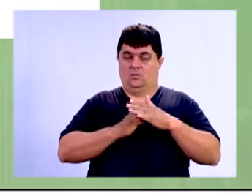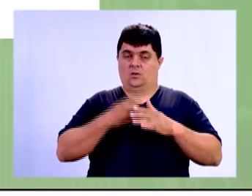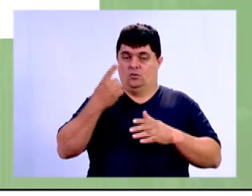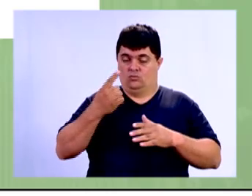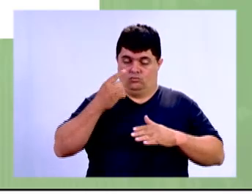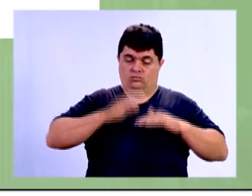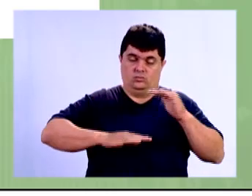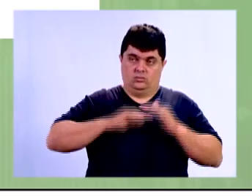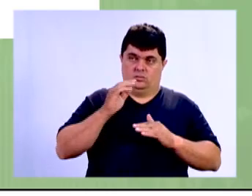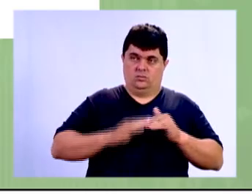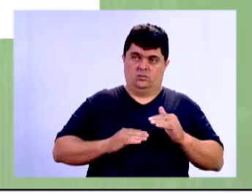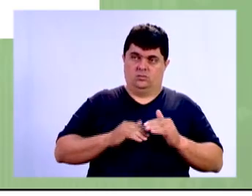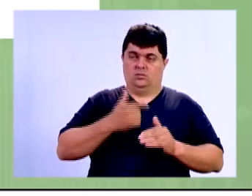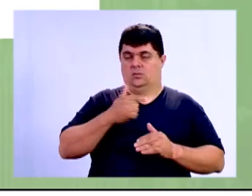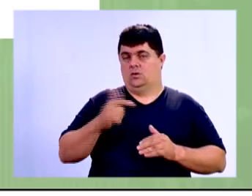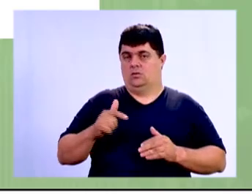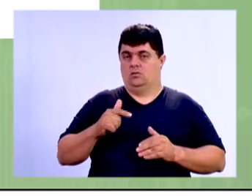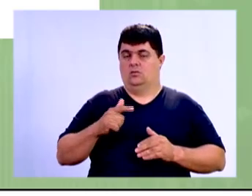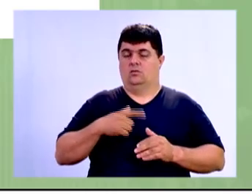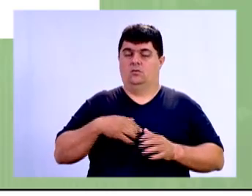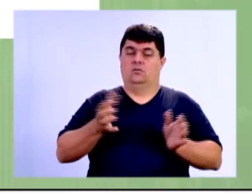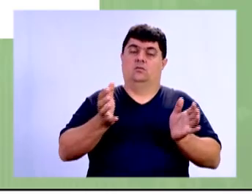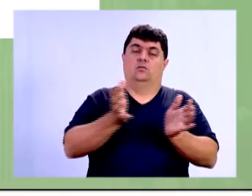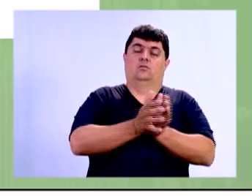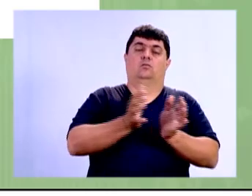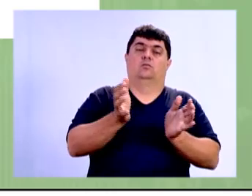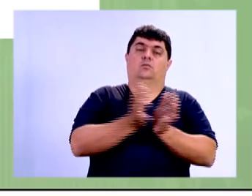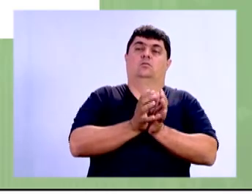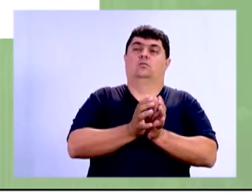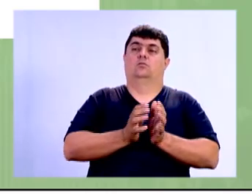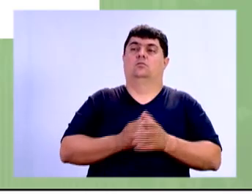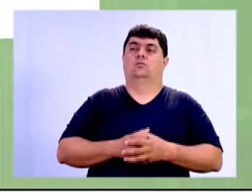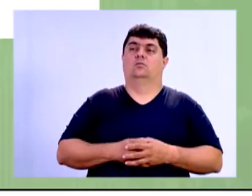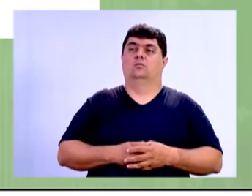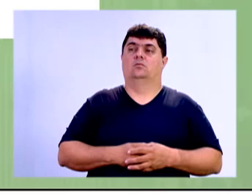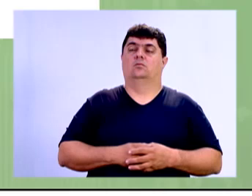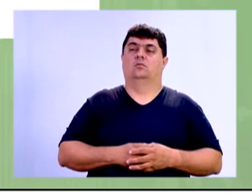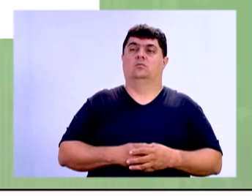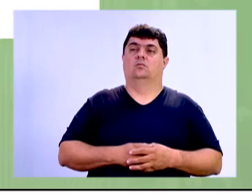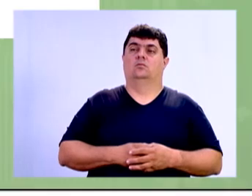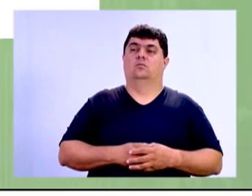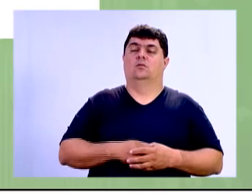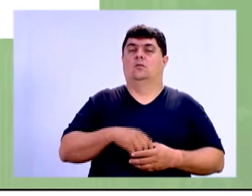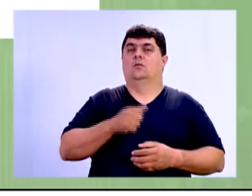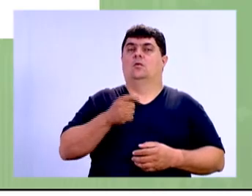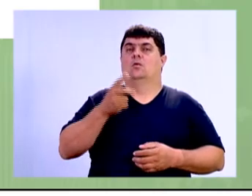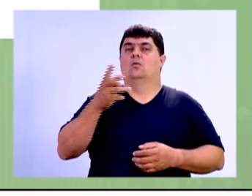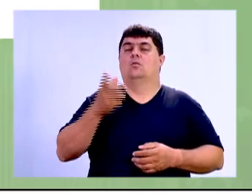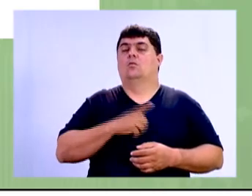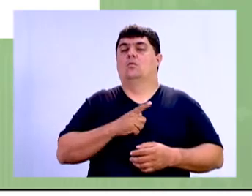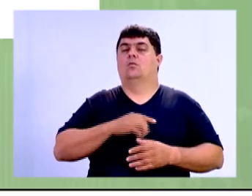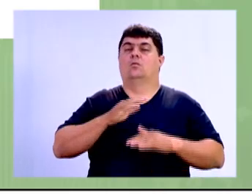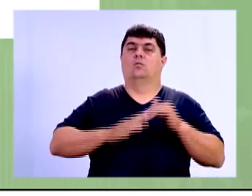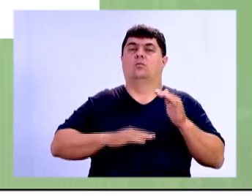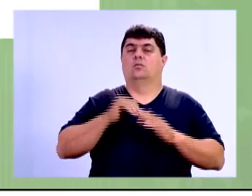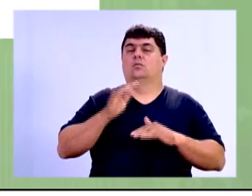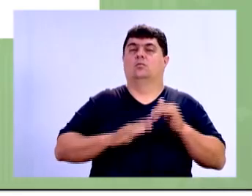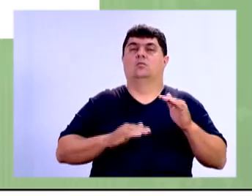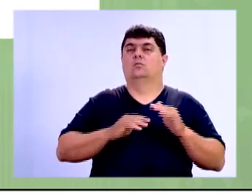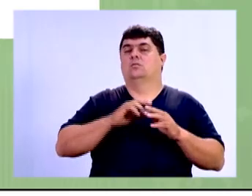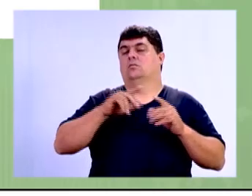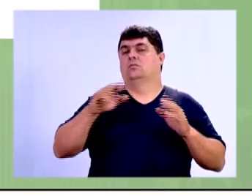funcionário? Não. Ele vai ter N funcionários. Qual o tamanho de funcionário? N,